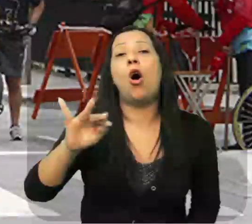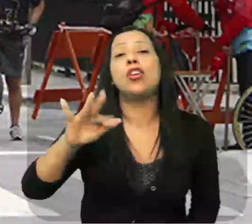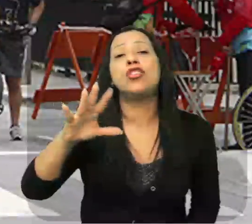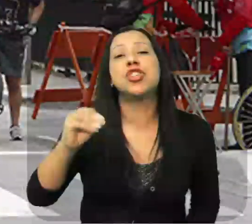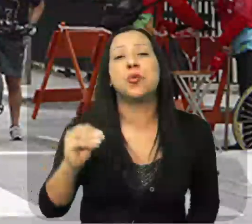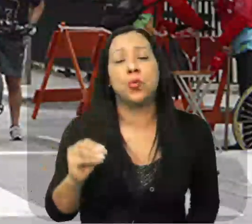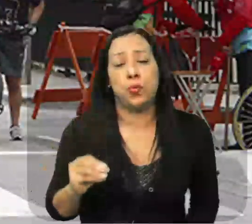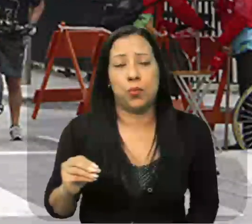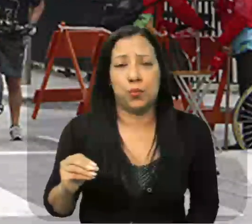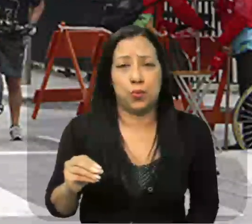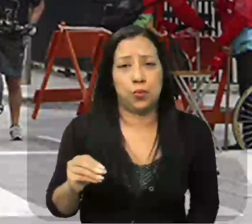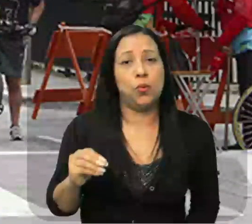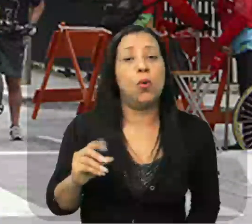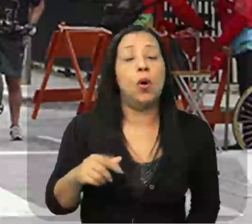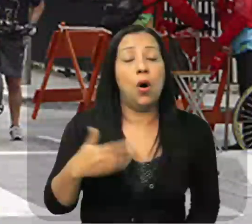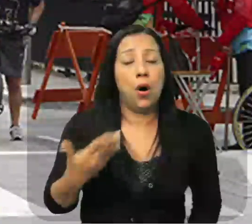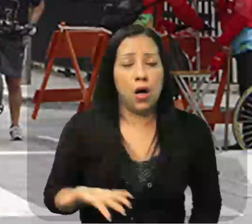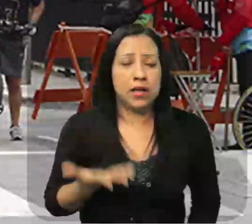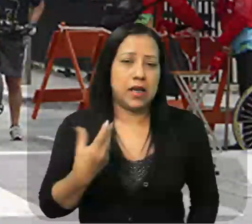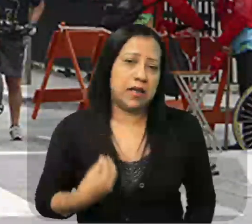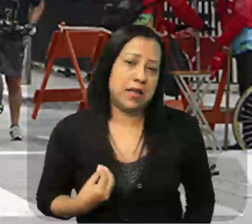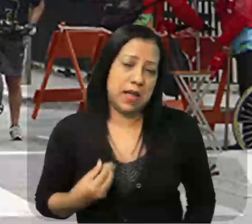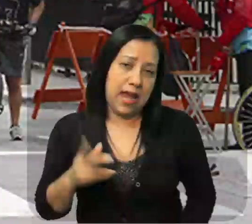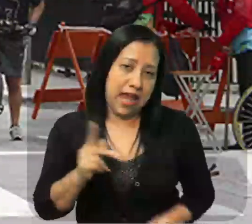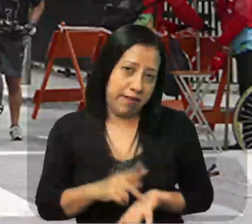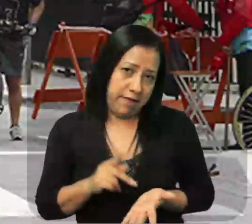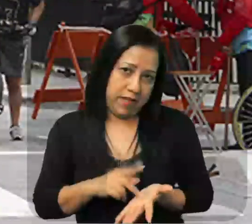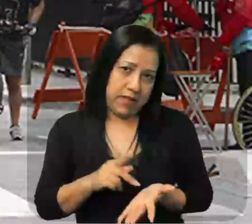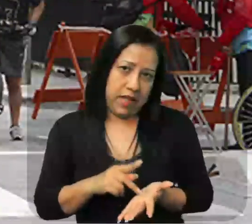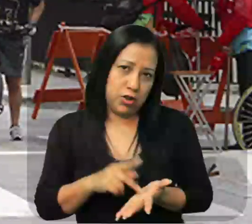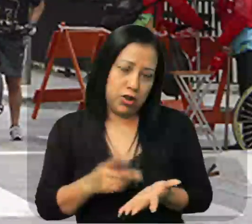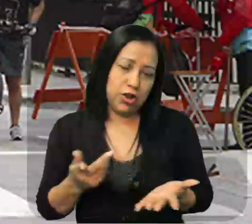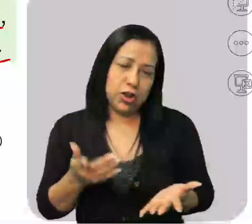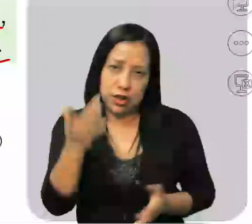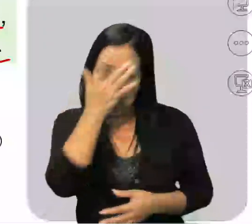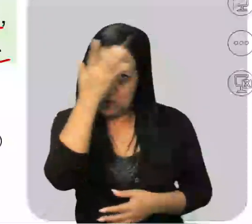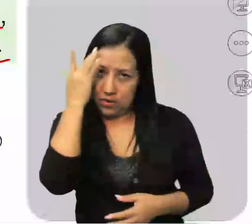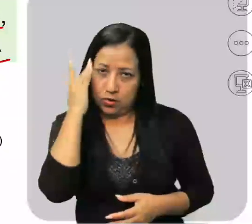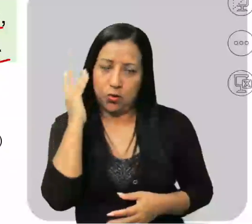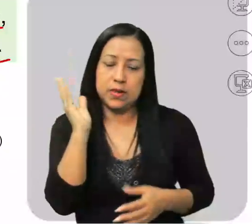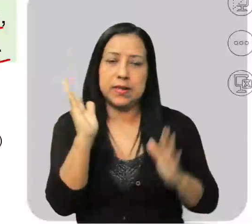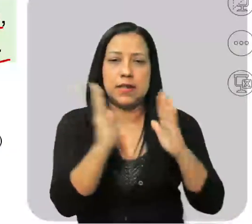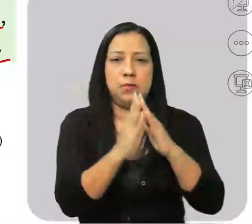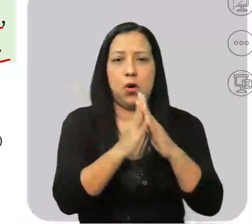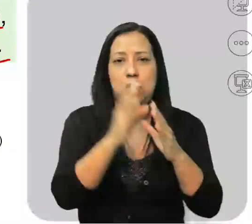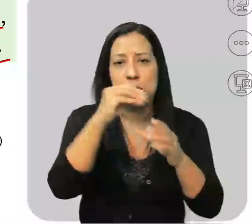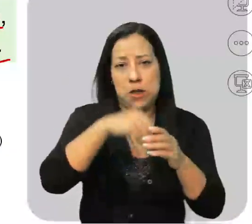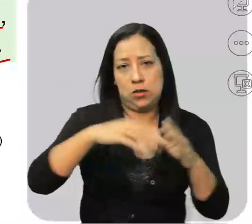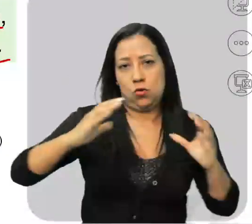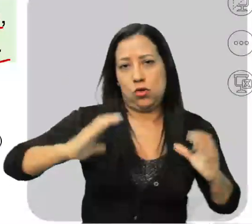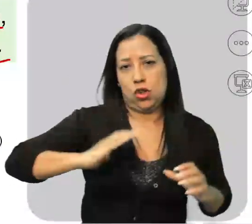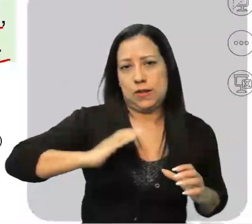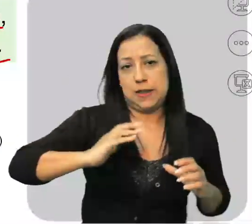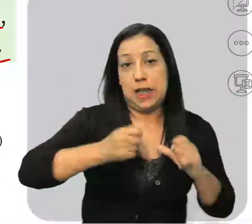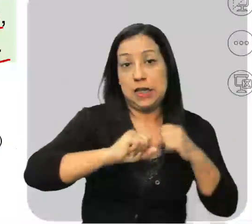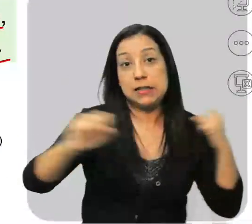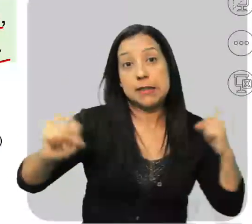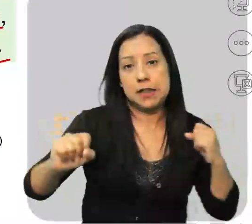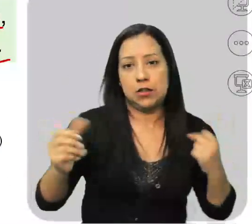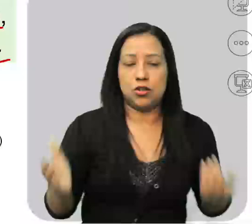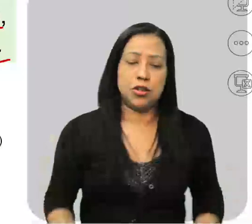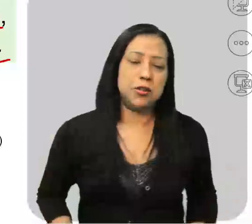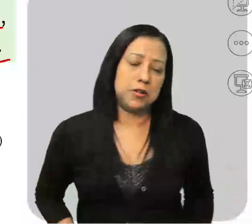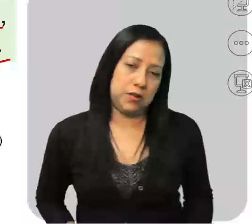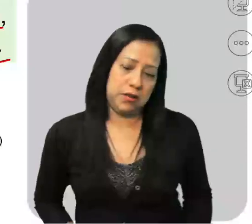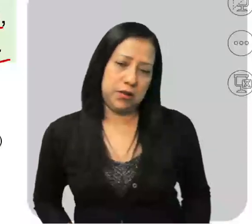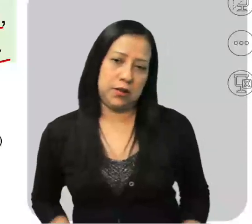atrasado. Então, realmente é caótico. Ok? Então, isso é uma realidade dos grandes centros urbanos. Ok?